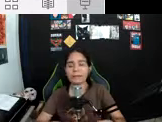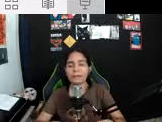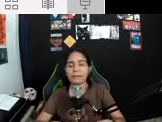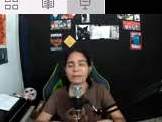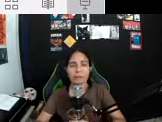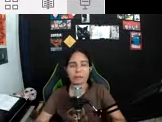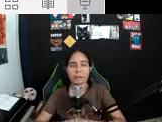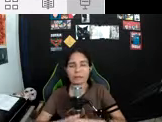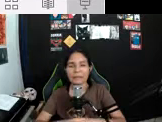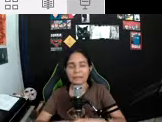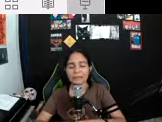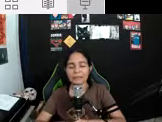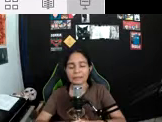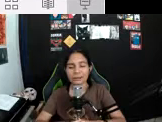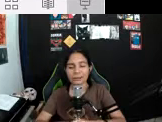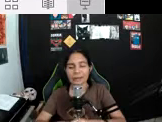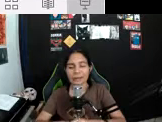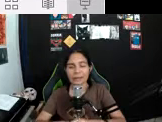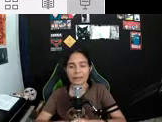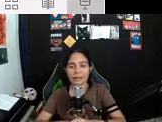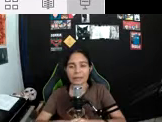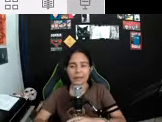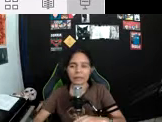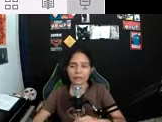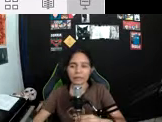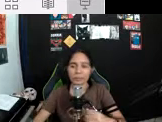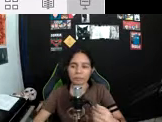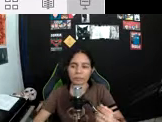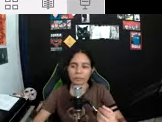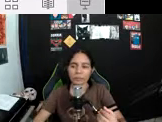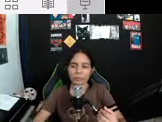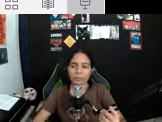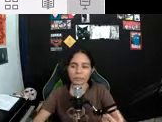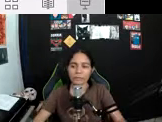psicológicas, né, verbais ali, que vão estar